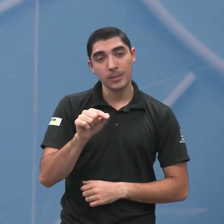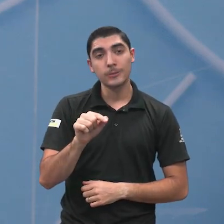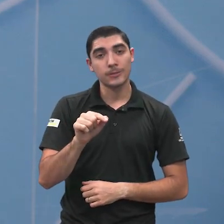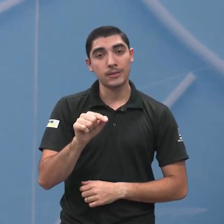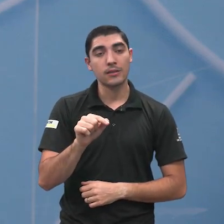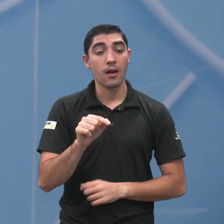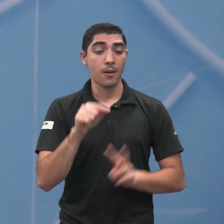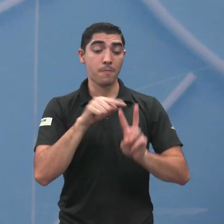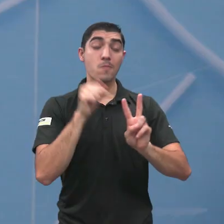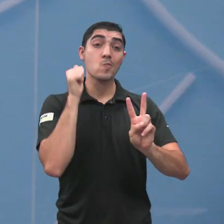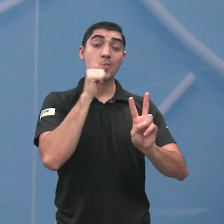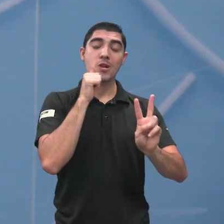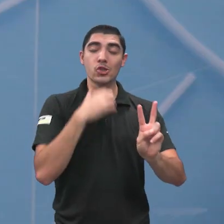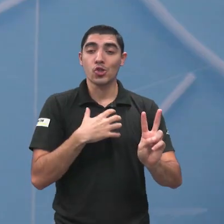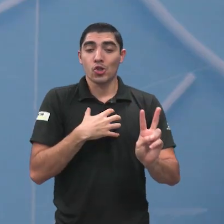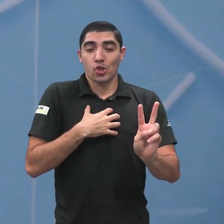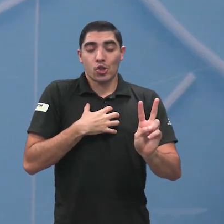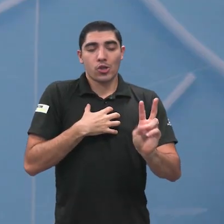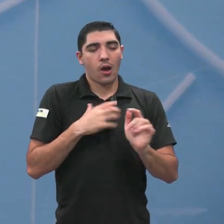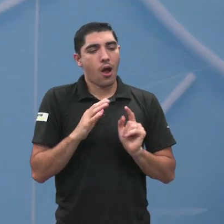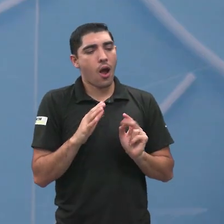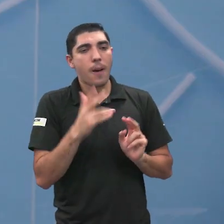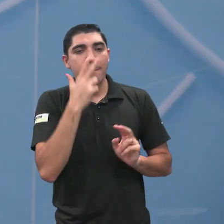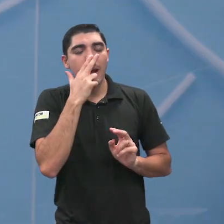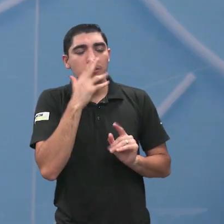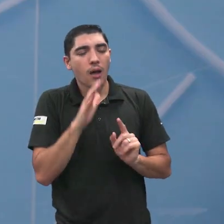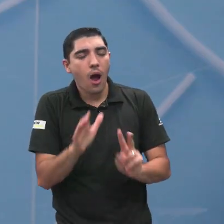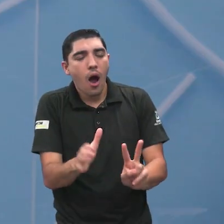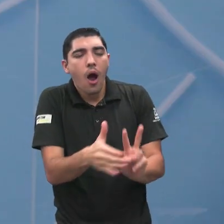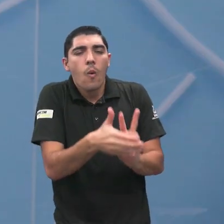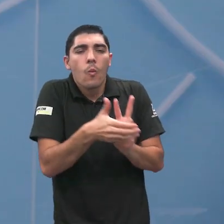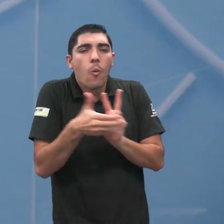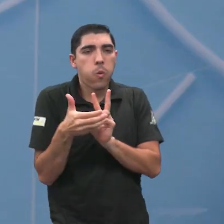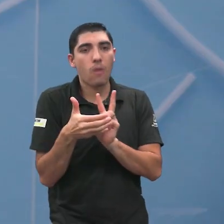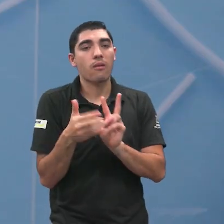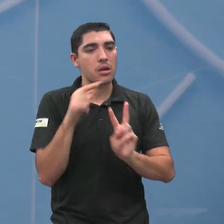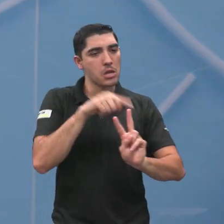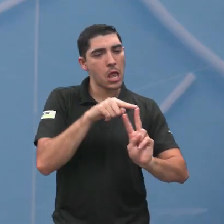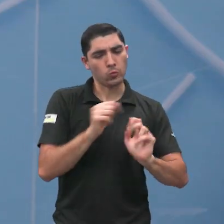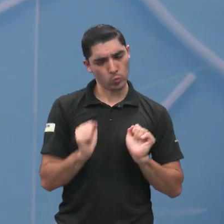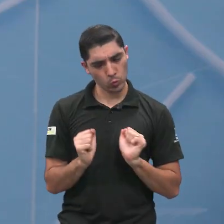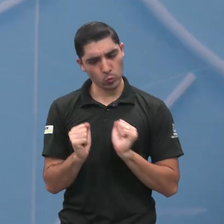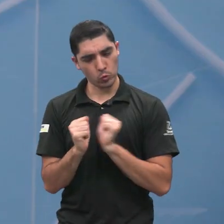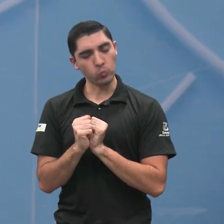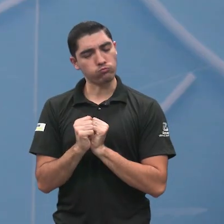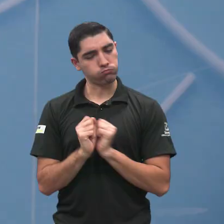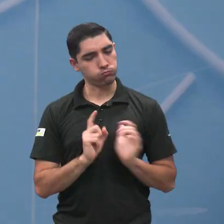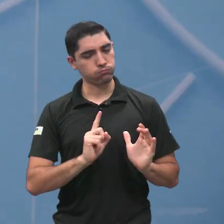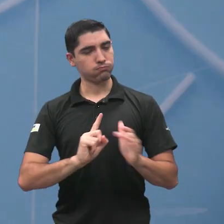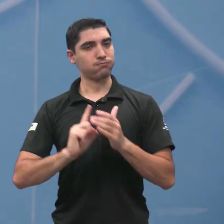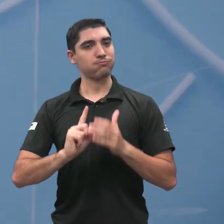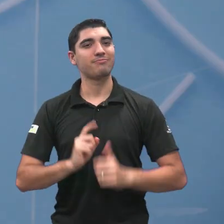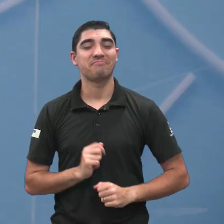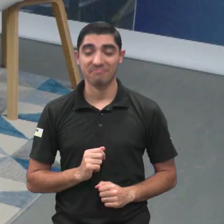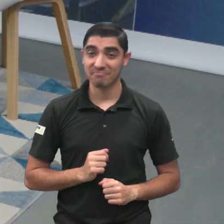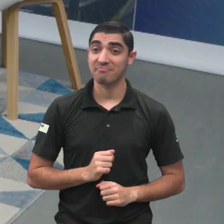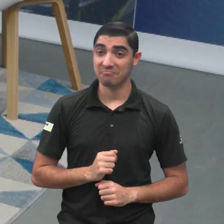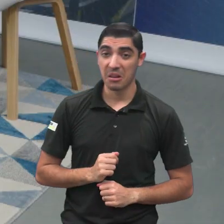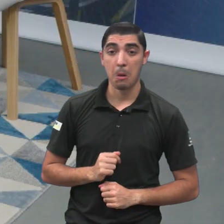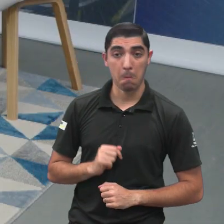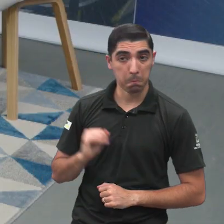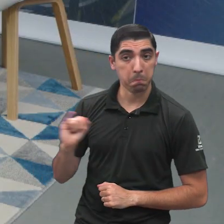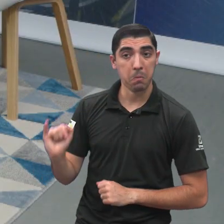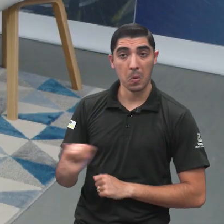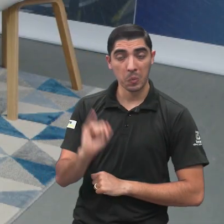mãe sentir mais acolhida, dela sentir que ela não está sozinha, desamparada. Isso ajuda muito a mãe. Isso é importante,